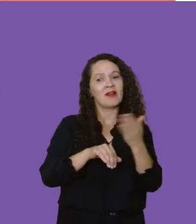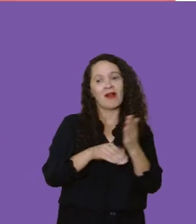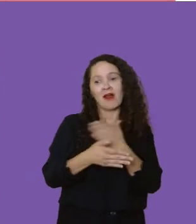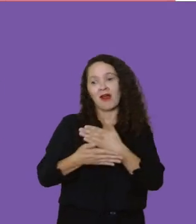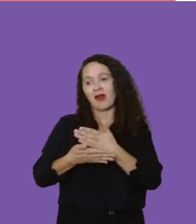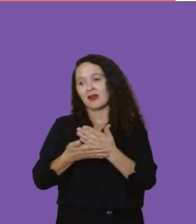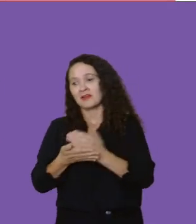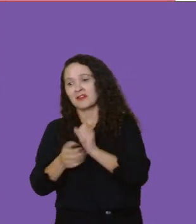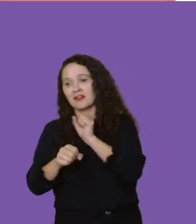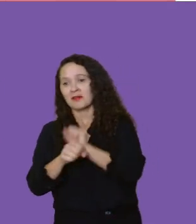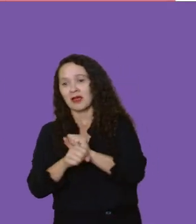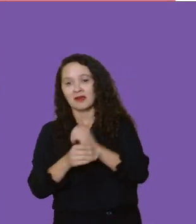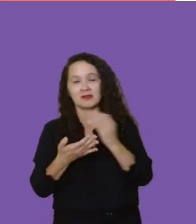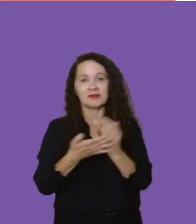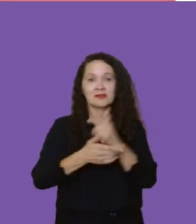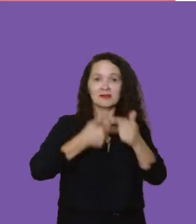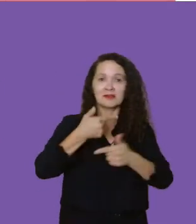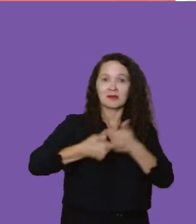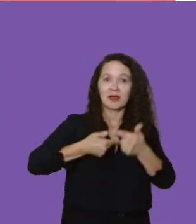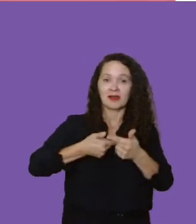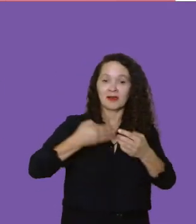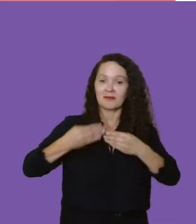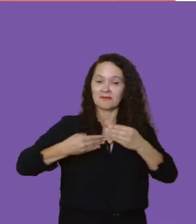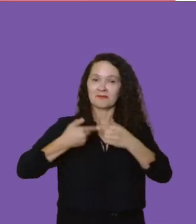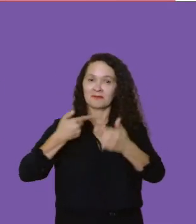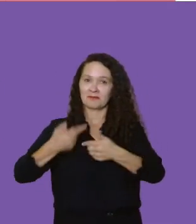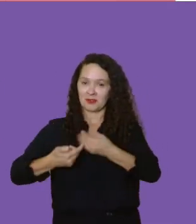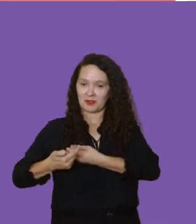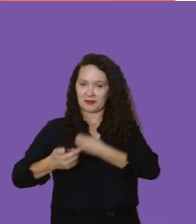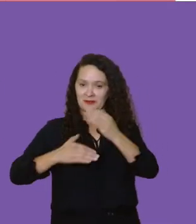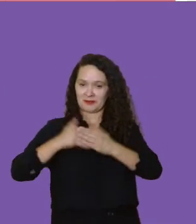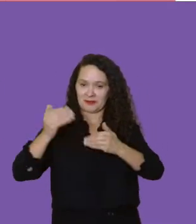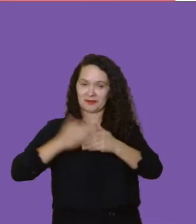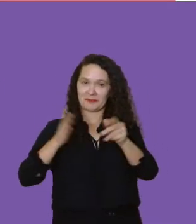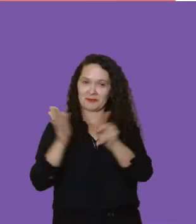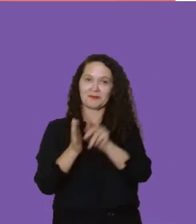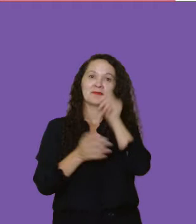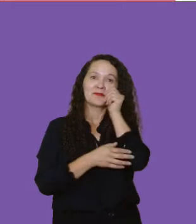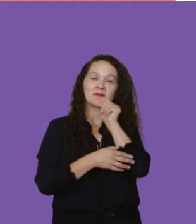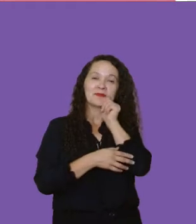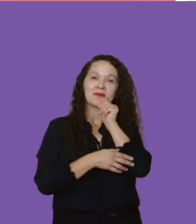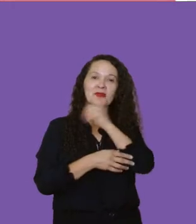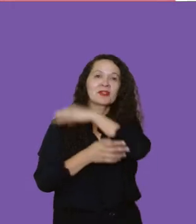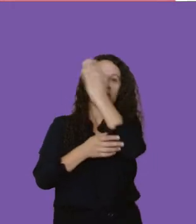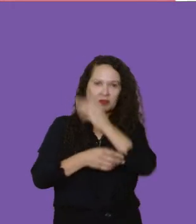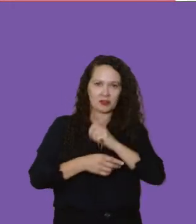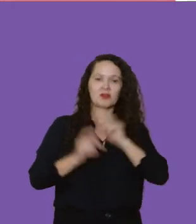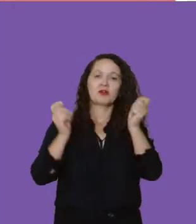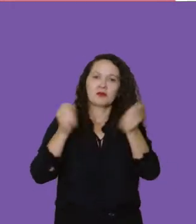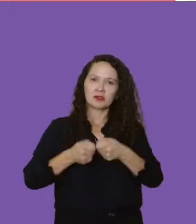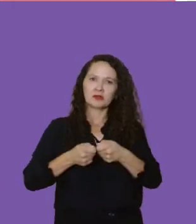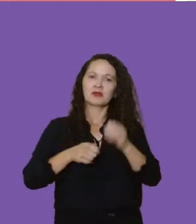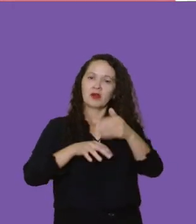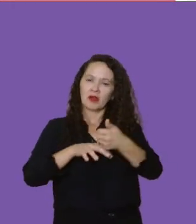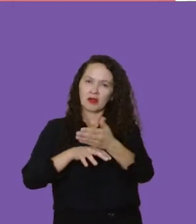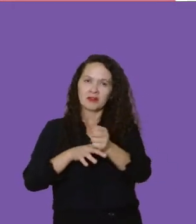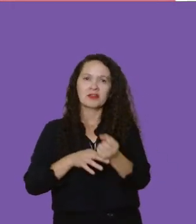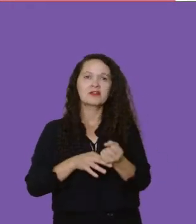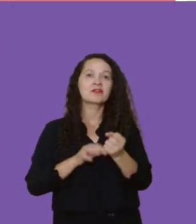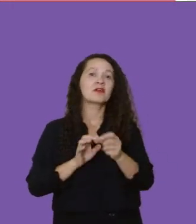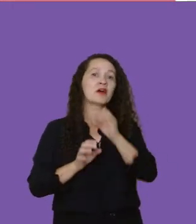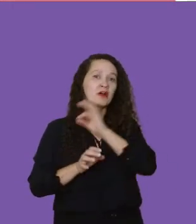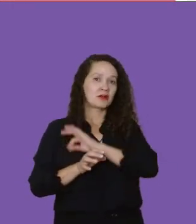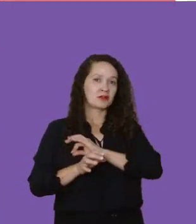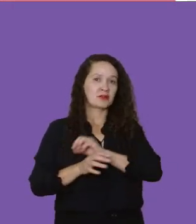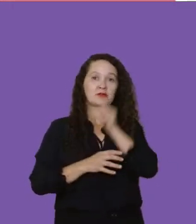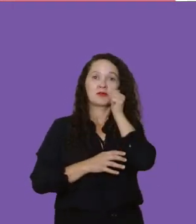mercado de trabalho ao longo da sua vida profissional. No Brasil, a gente também tem uma possibilidade de acesso ao benefício previdenciário para as